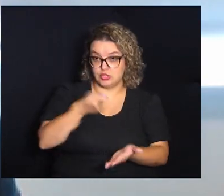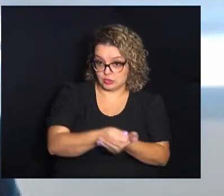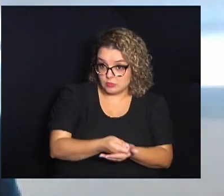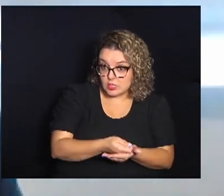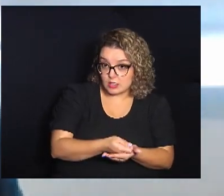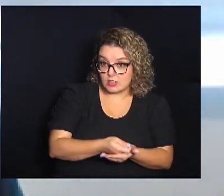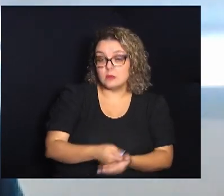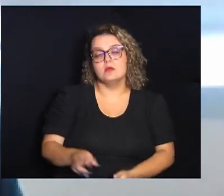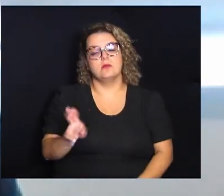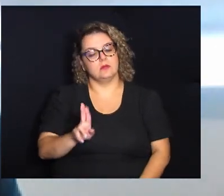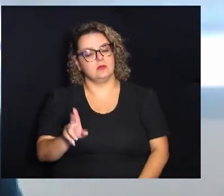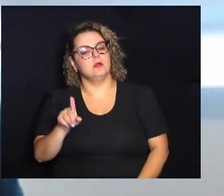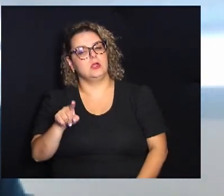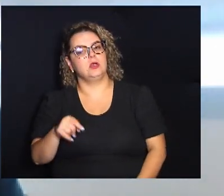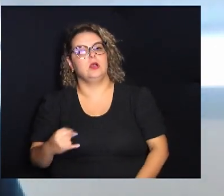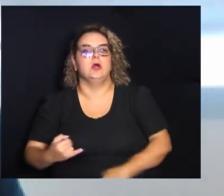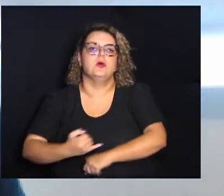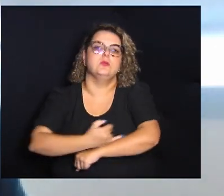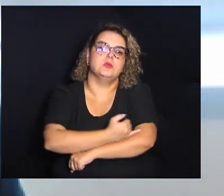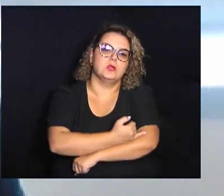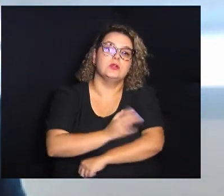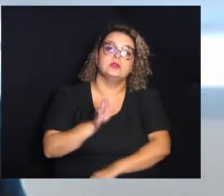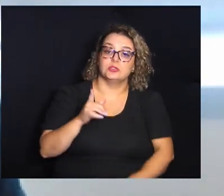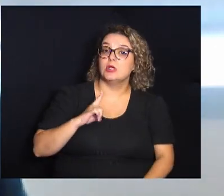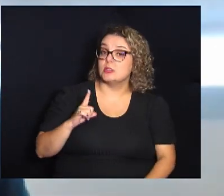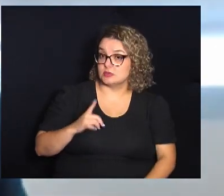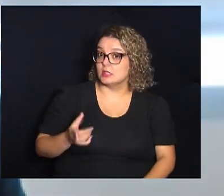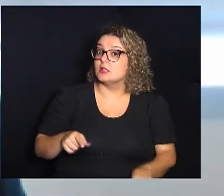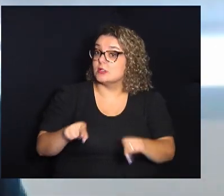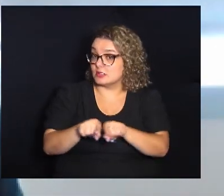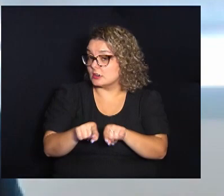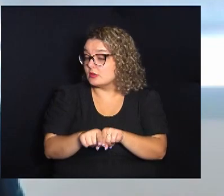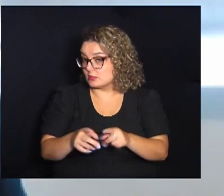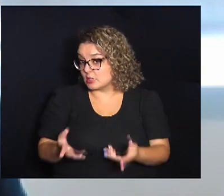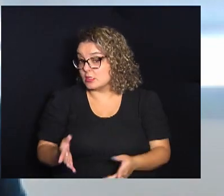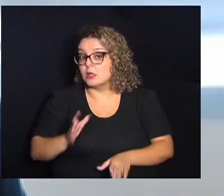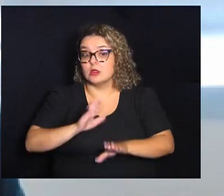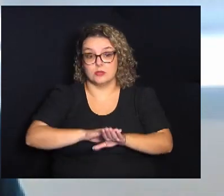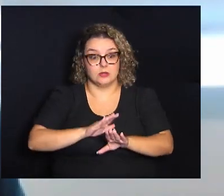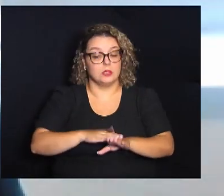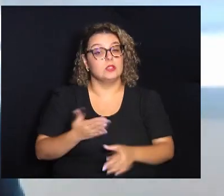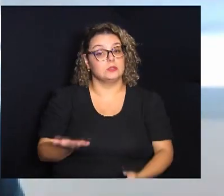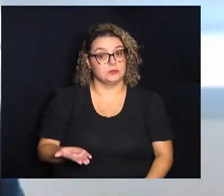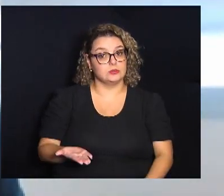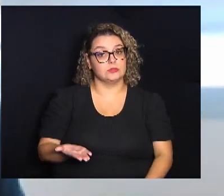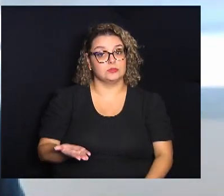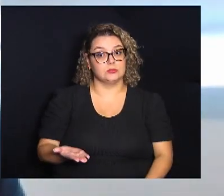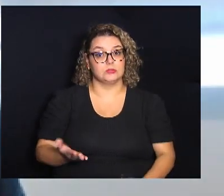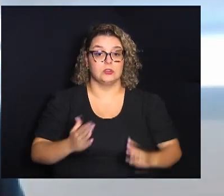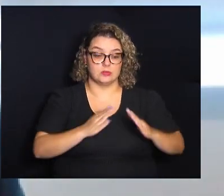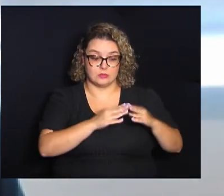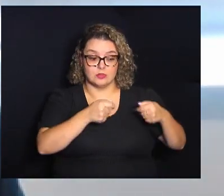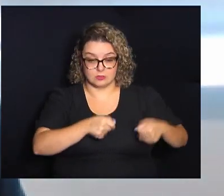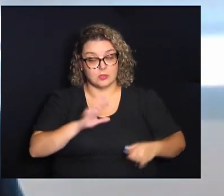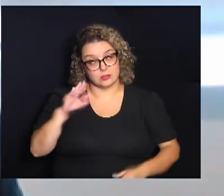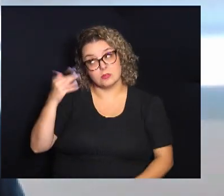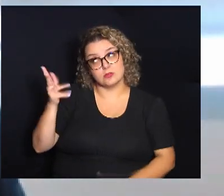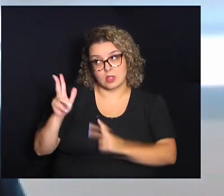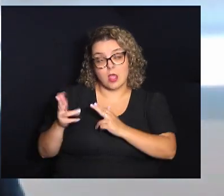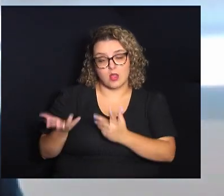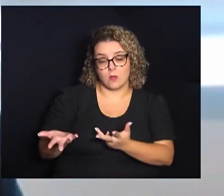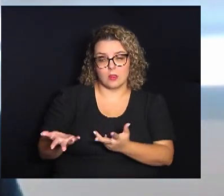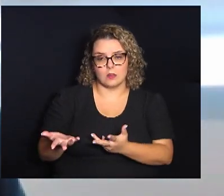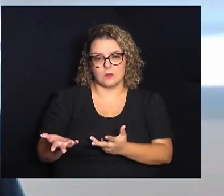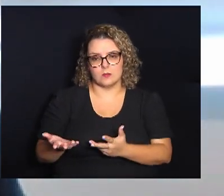ser utilizada a infraestrutura que a gente já tem, que inclusive é a que funciona nas casas de aposta lá de fora, né? Você